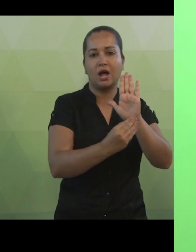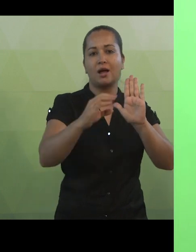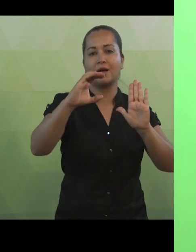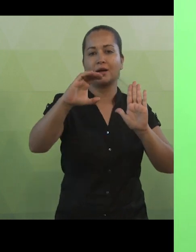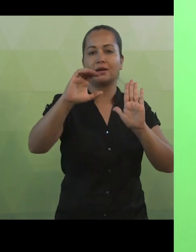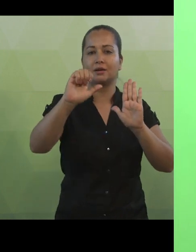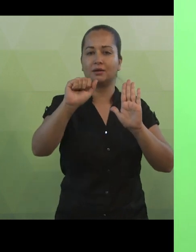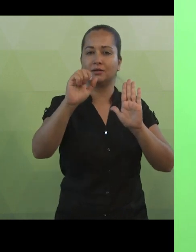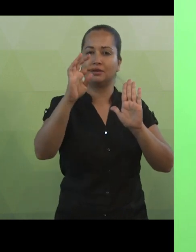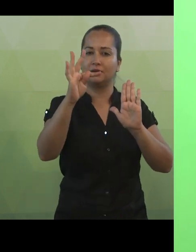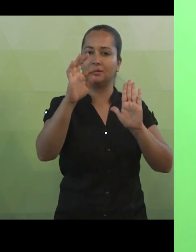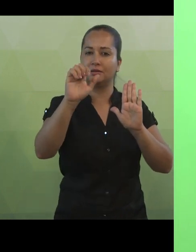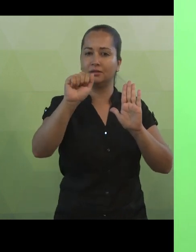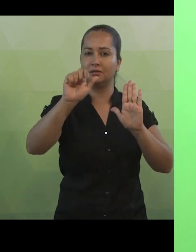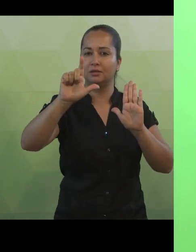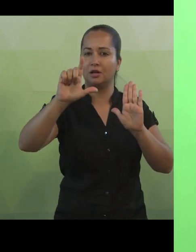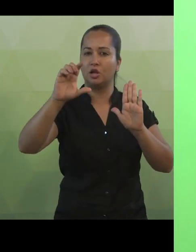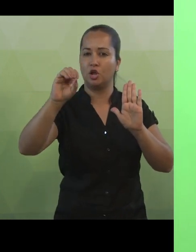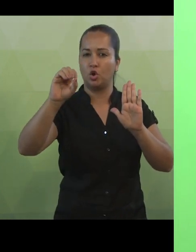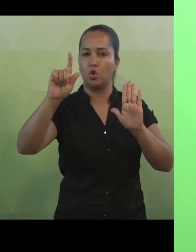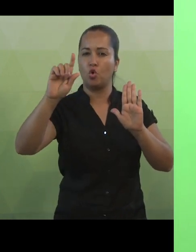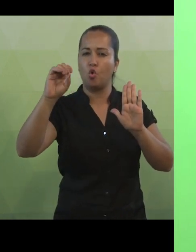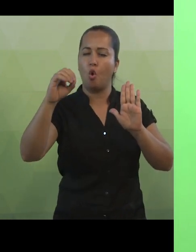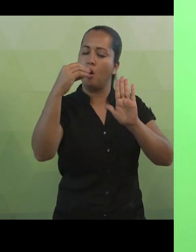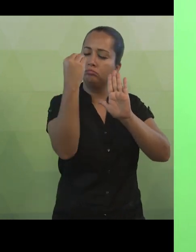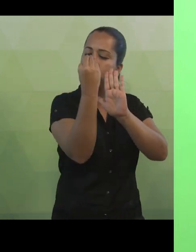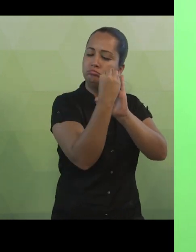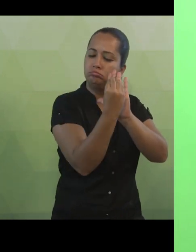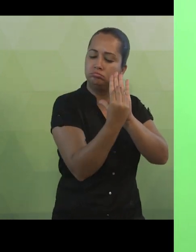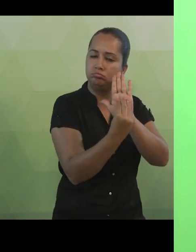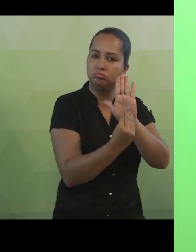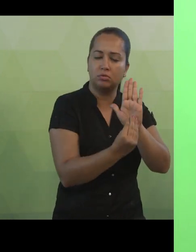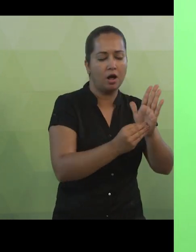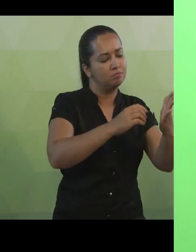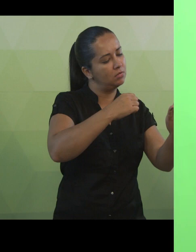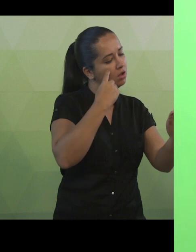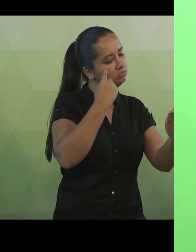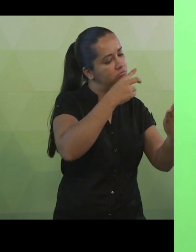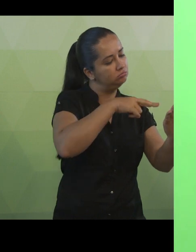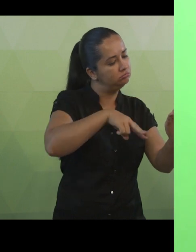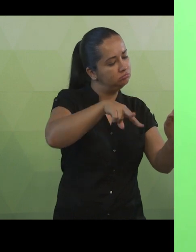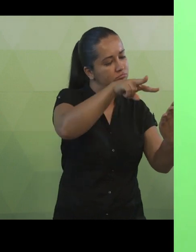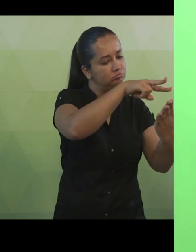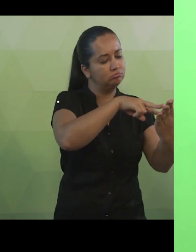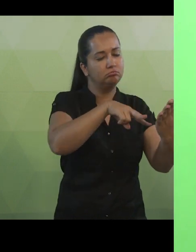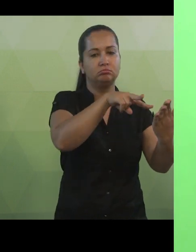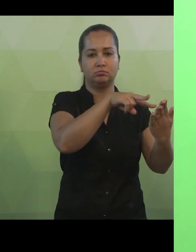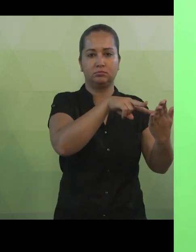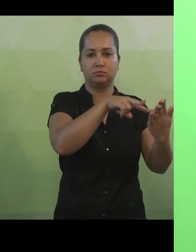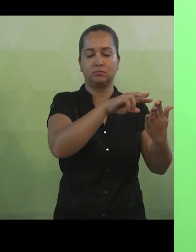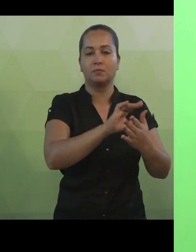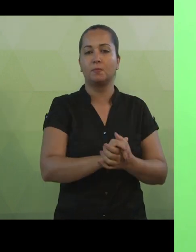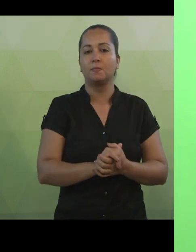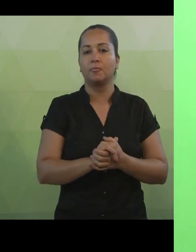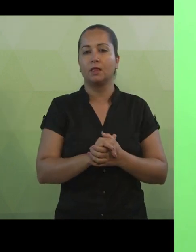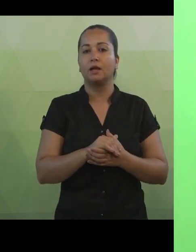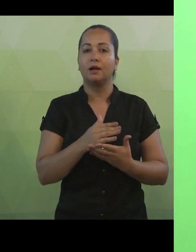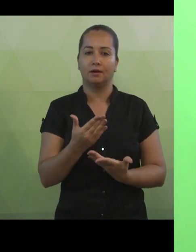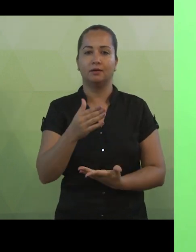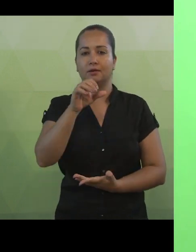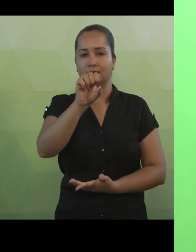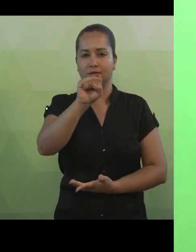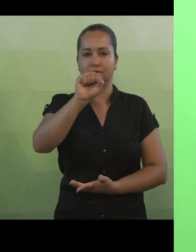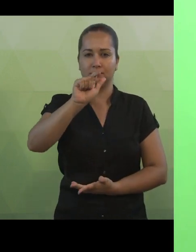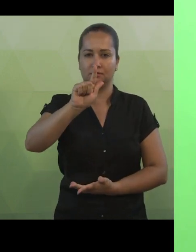tabelas proprietárias conforme o fabricante. Além disso, para cada banco de dados de usuário criado, o SGBD cria